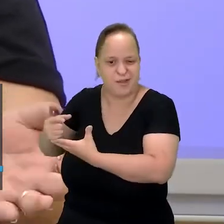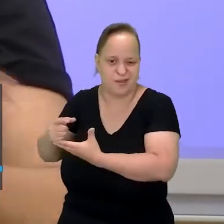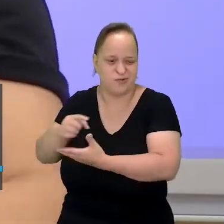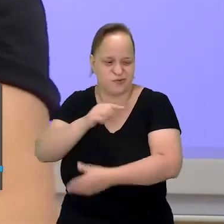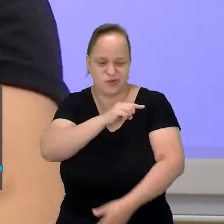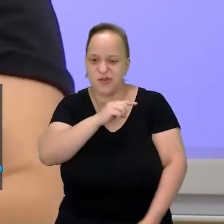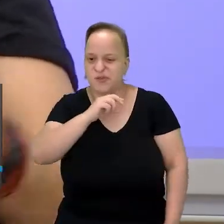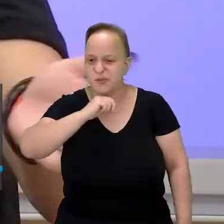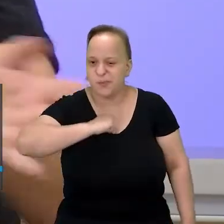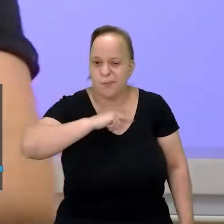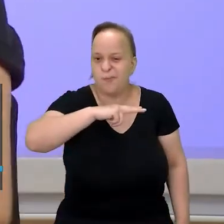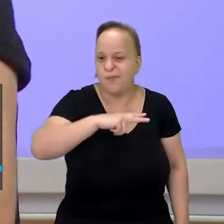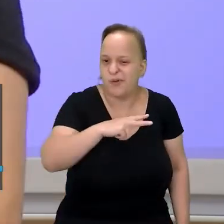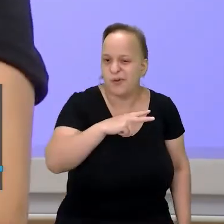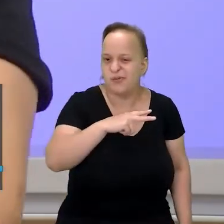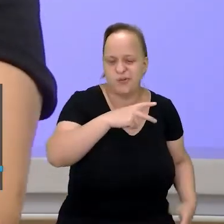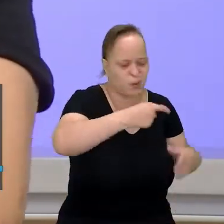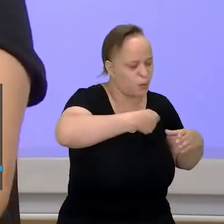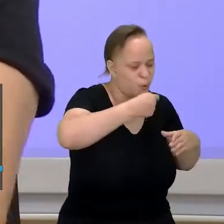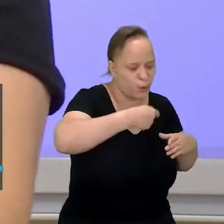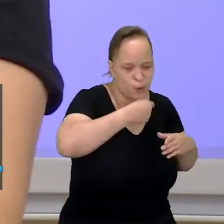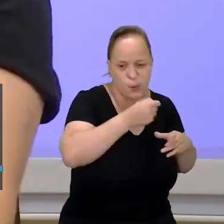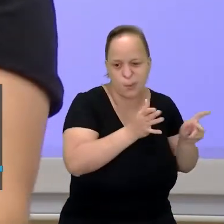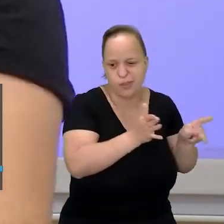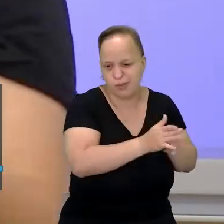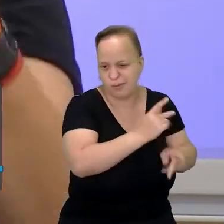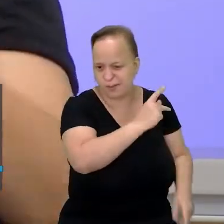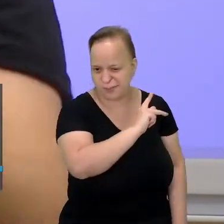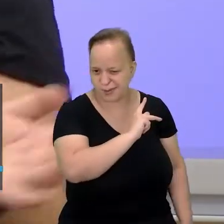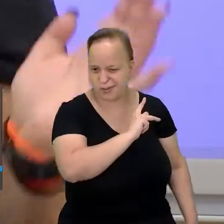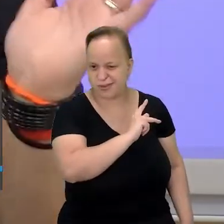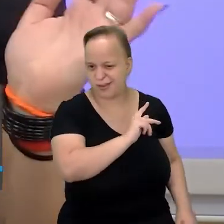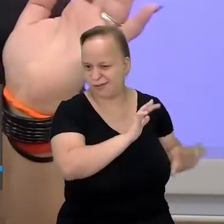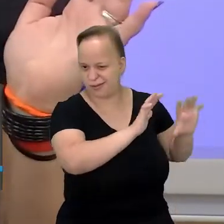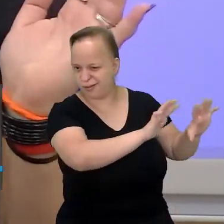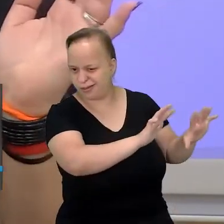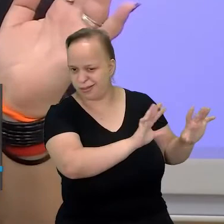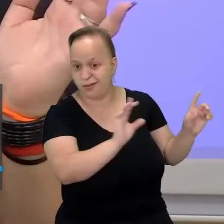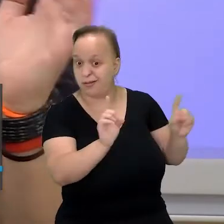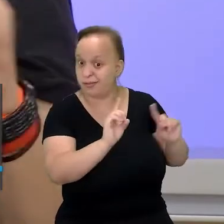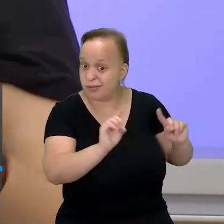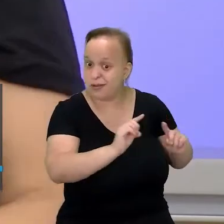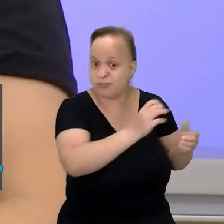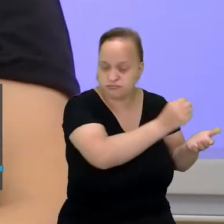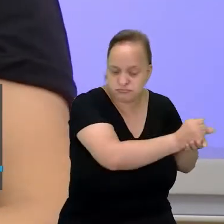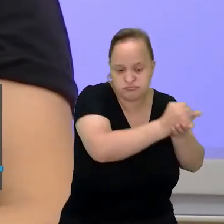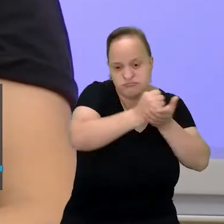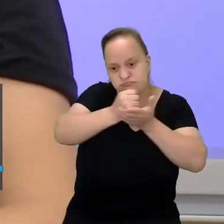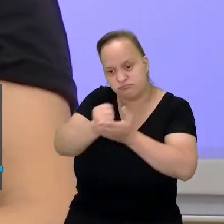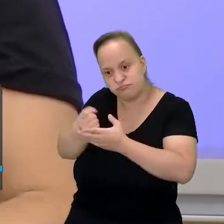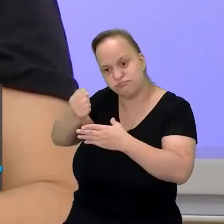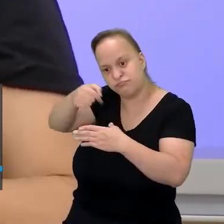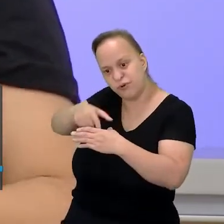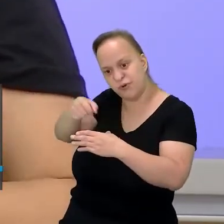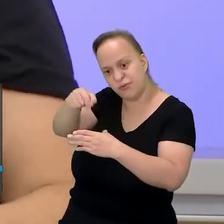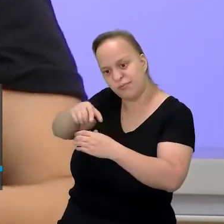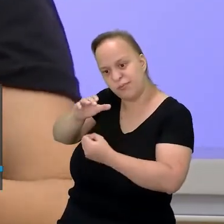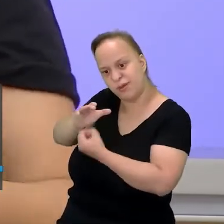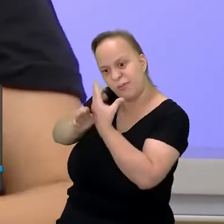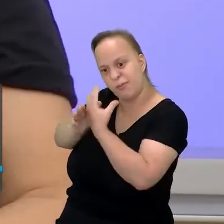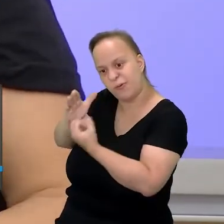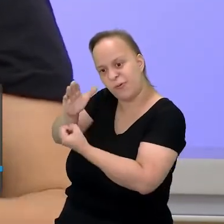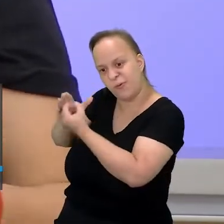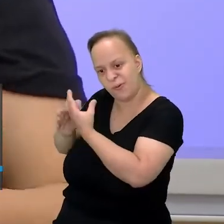os quitutes dele? Não queria ficar sem quitute. Eles trouxeram as coisas para plantar os quitutes aqui, entendeu? Então, você tem muito